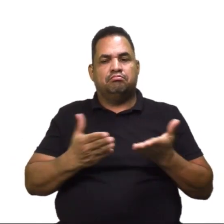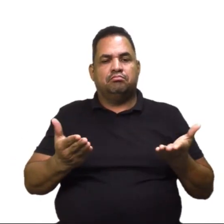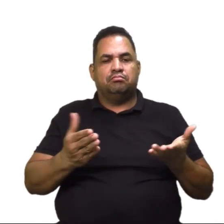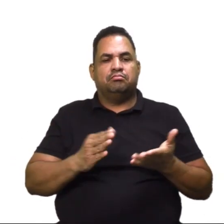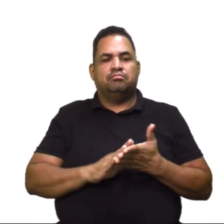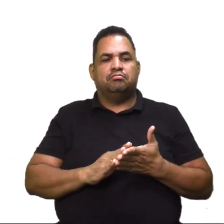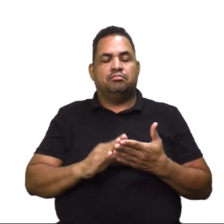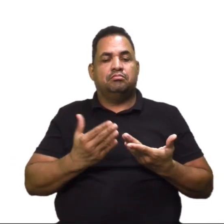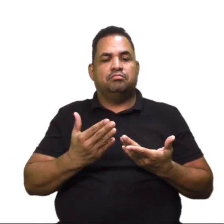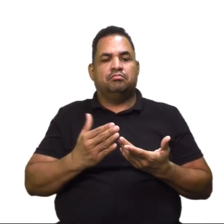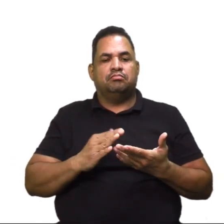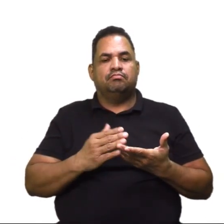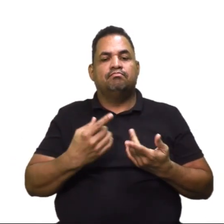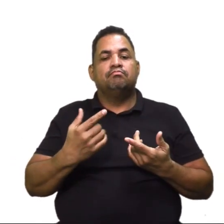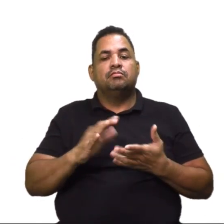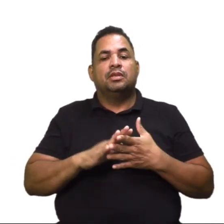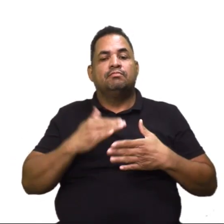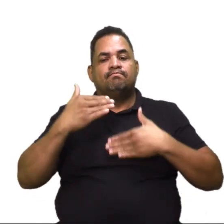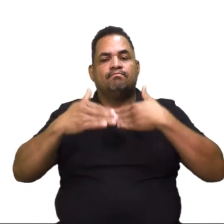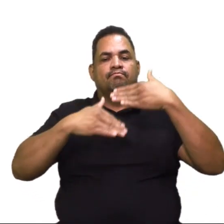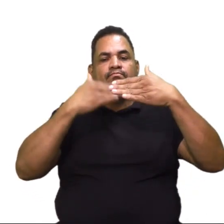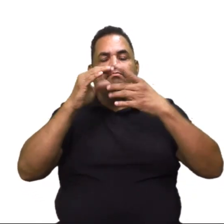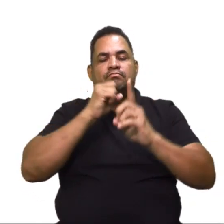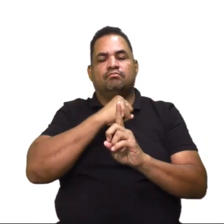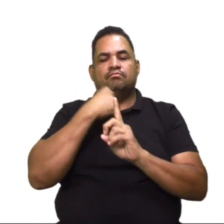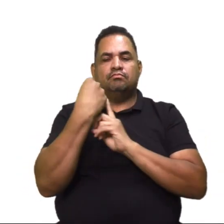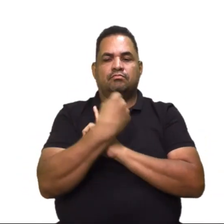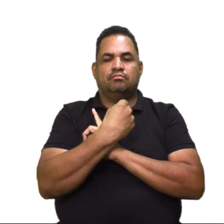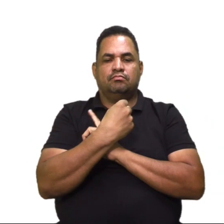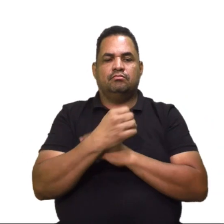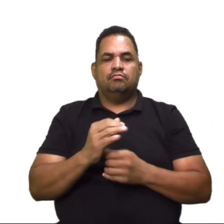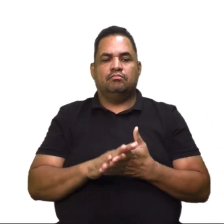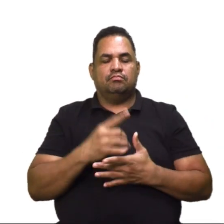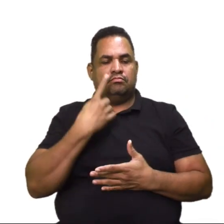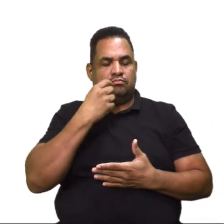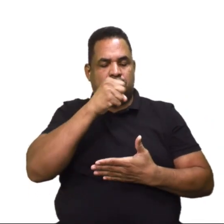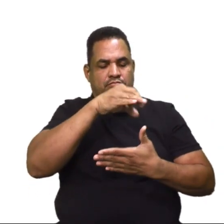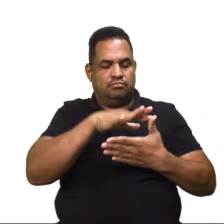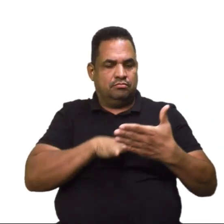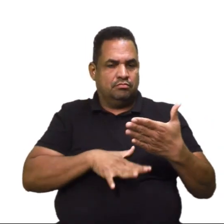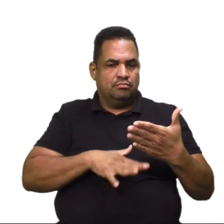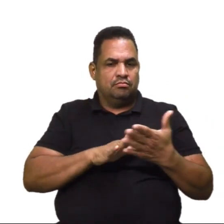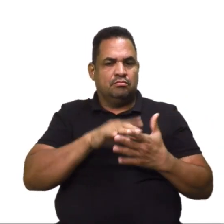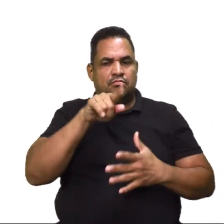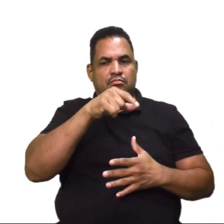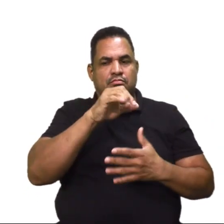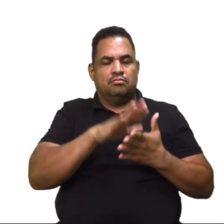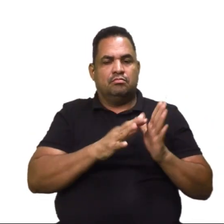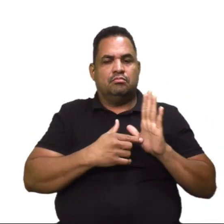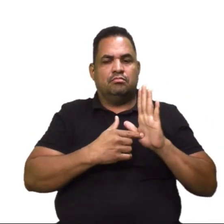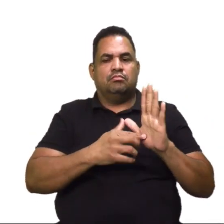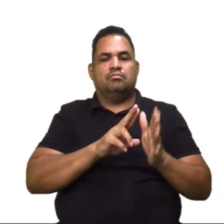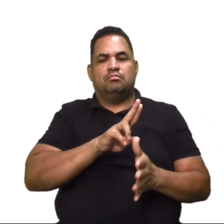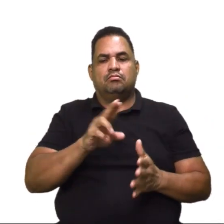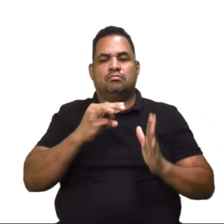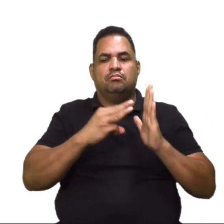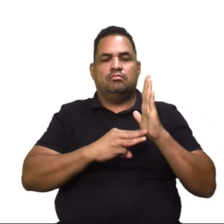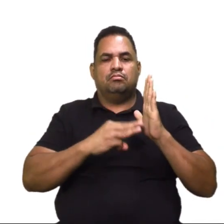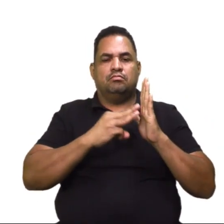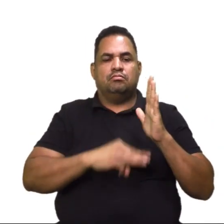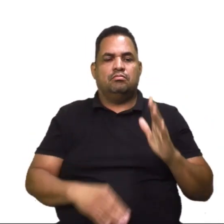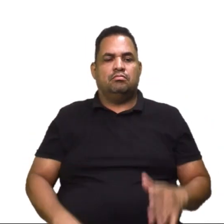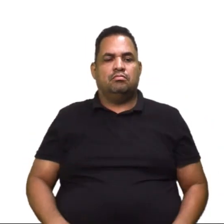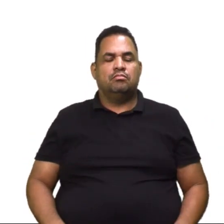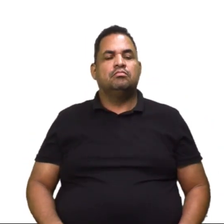temporária da fertilidade, foi um grande avanço para a sociedade. Observe as alternativas e marque aquela que indica o nome desse método,